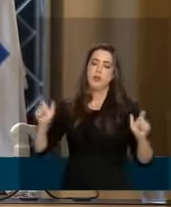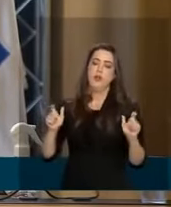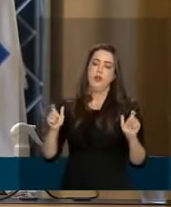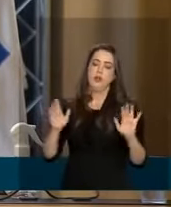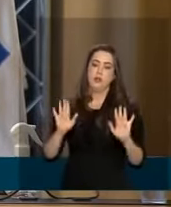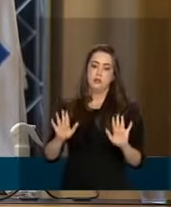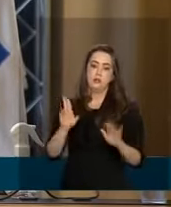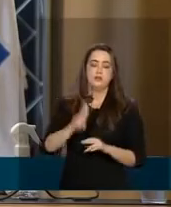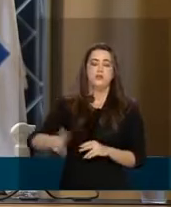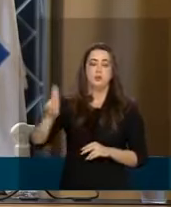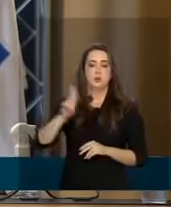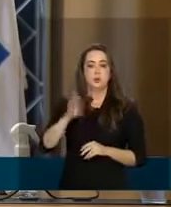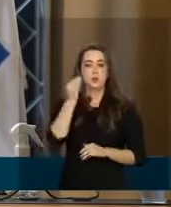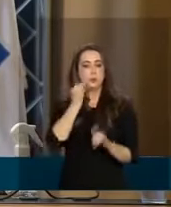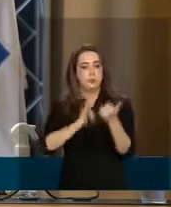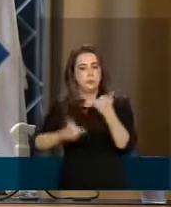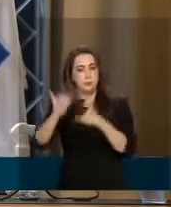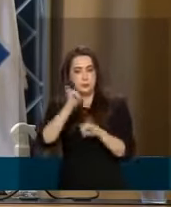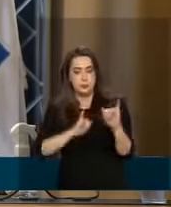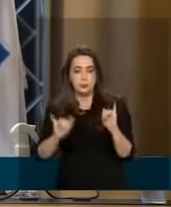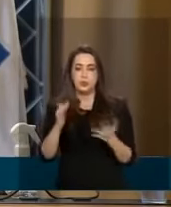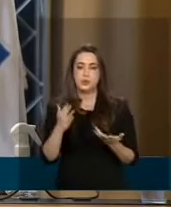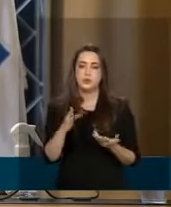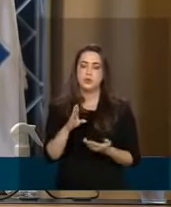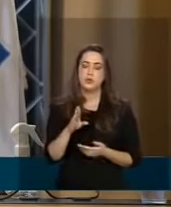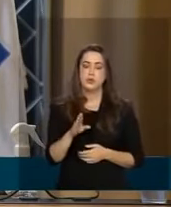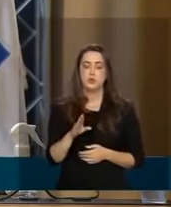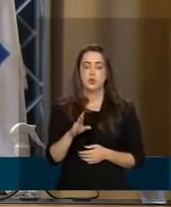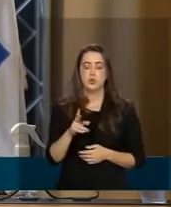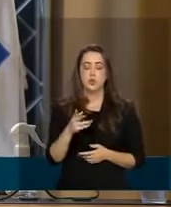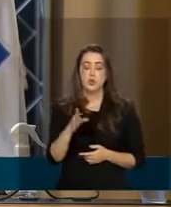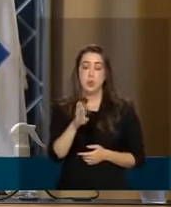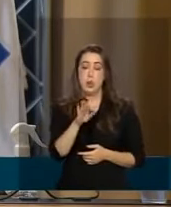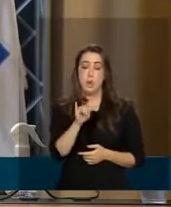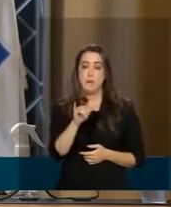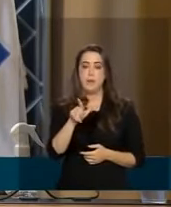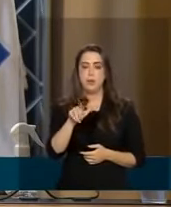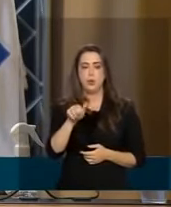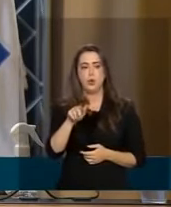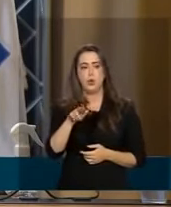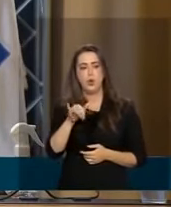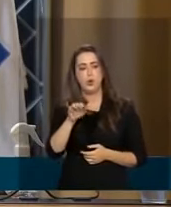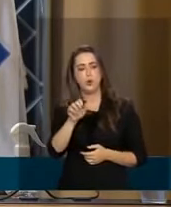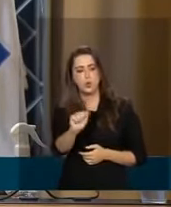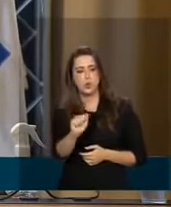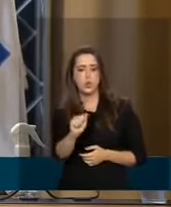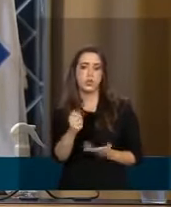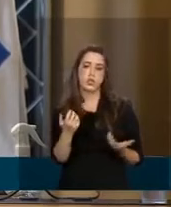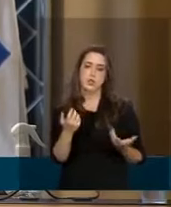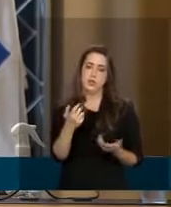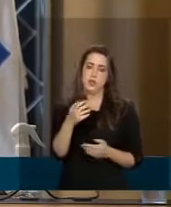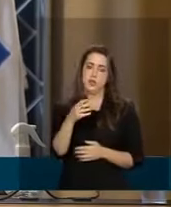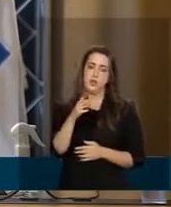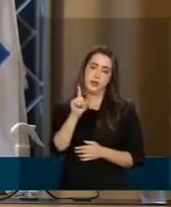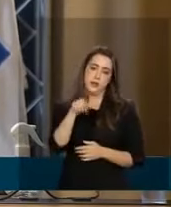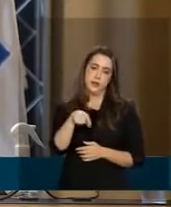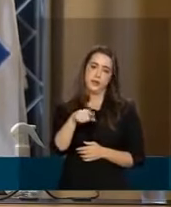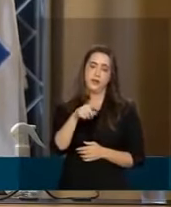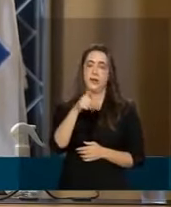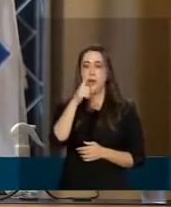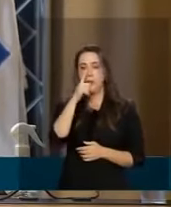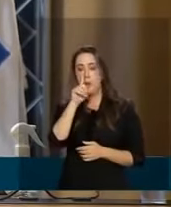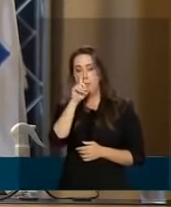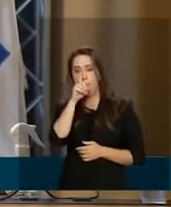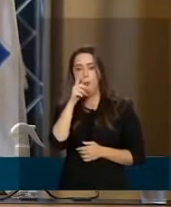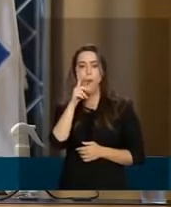são utilizados nesse método de biologia molecular, que é o teste que nós chamamos de RT-qPCR,